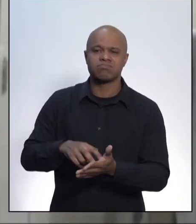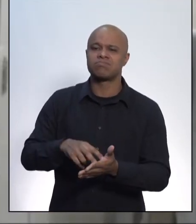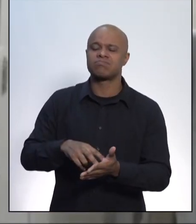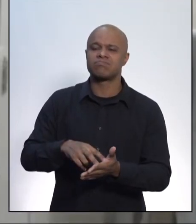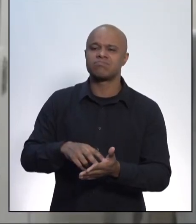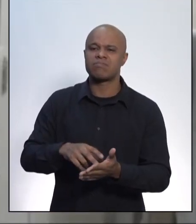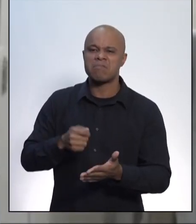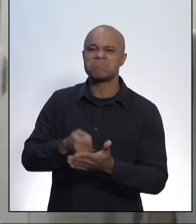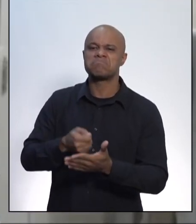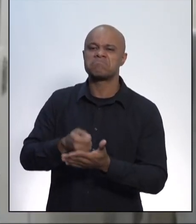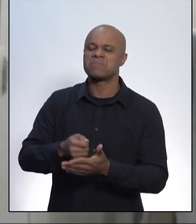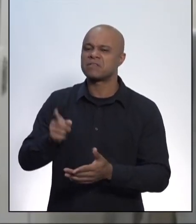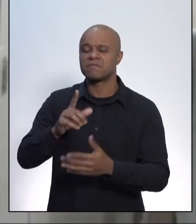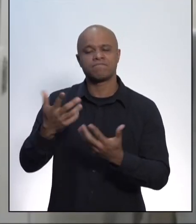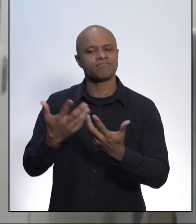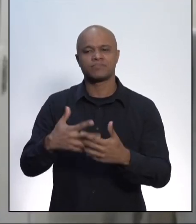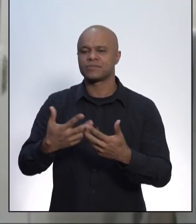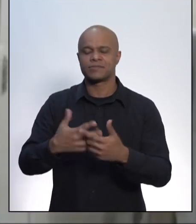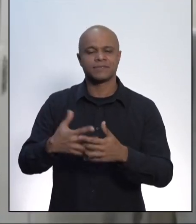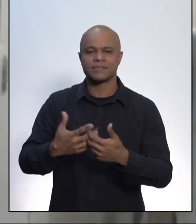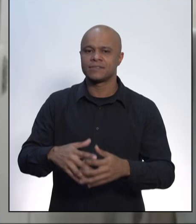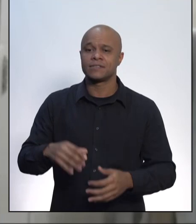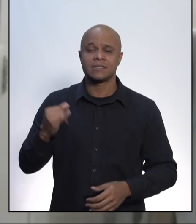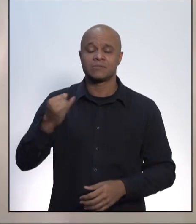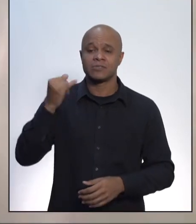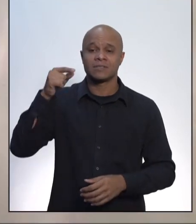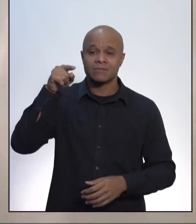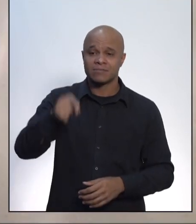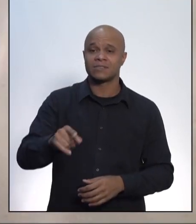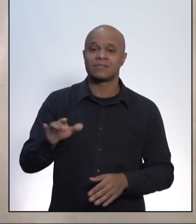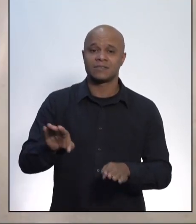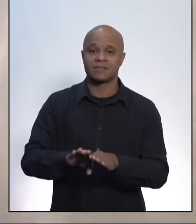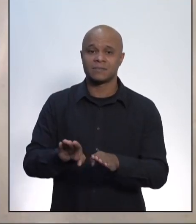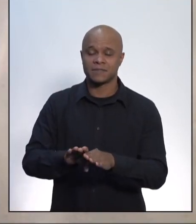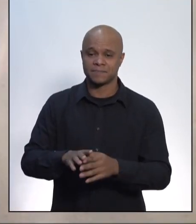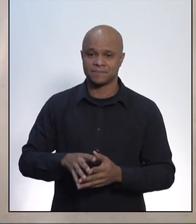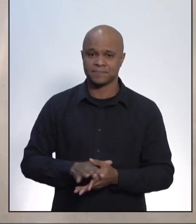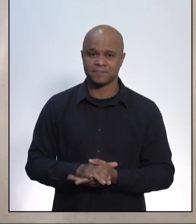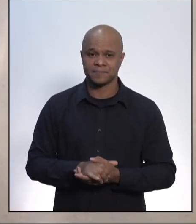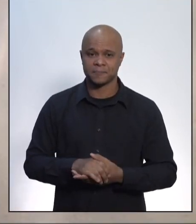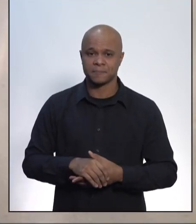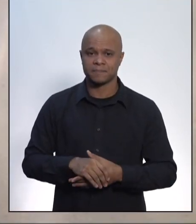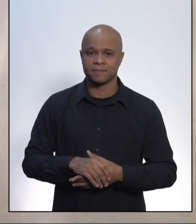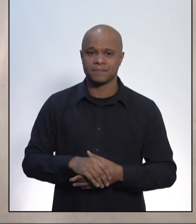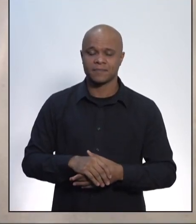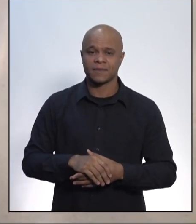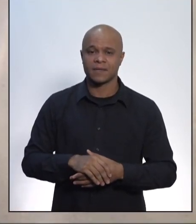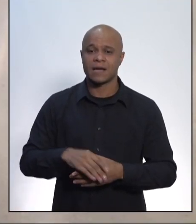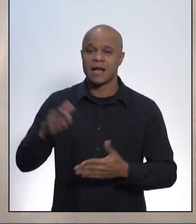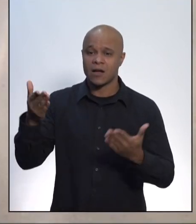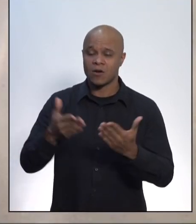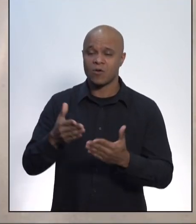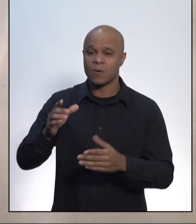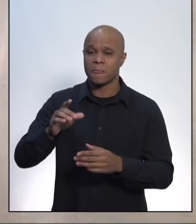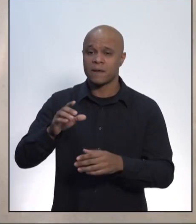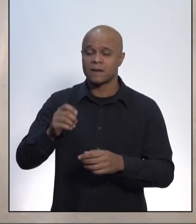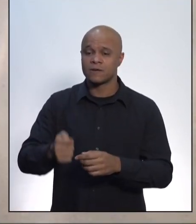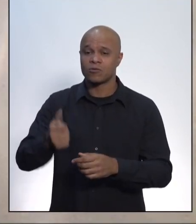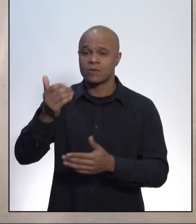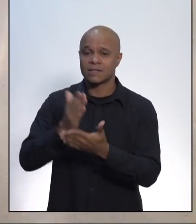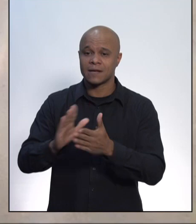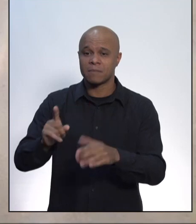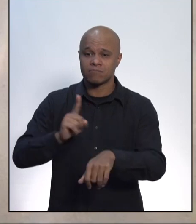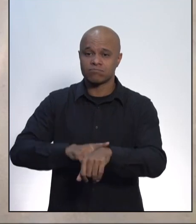não funcionando, né? Isso é muito importante também. Isso. O nosso tempo está chegando aí, pessoal, quase já ao fim. Eu vou correr aqui com o Bruno para a